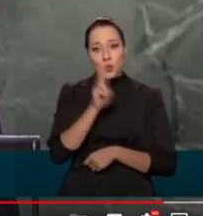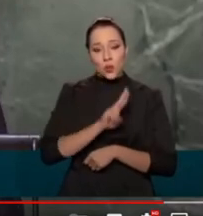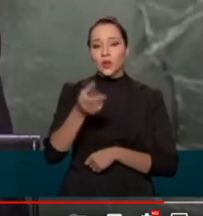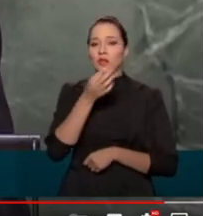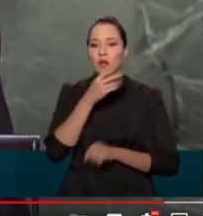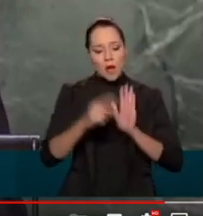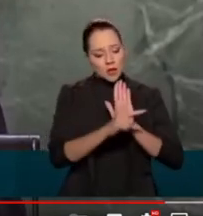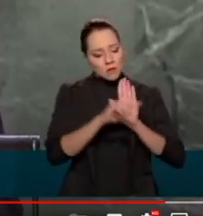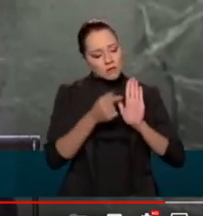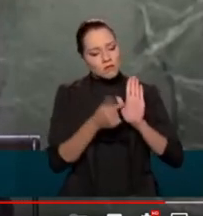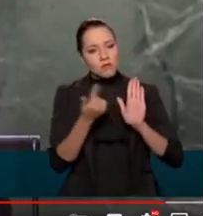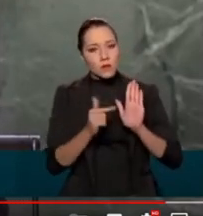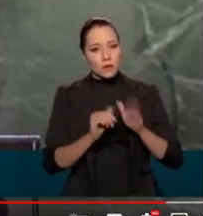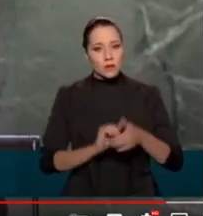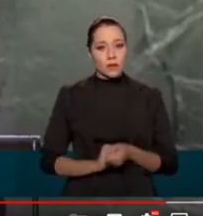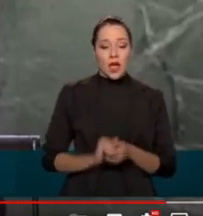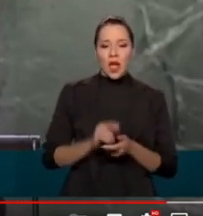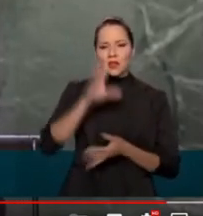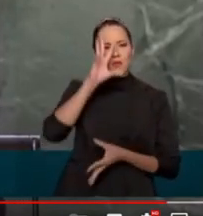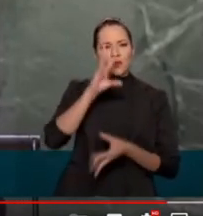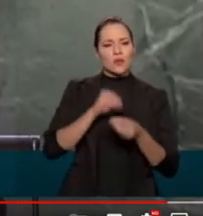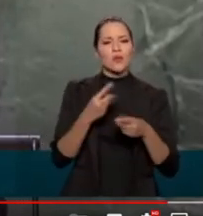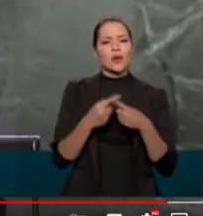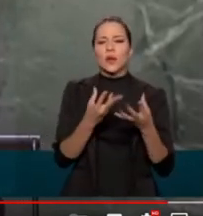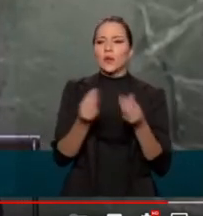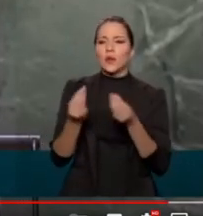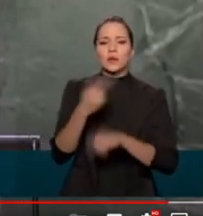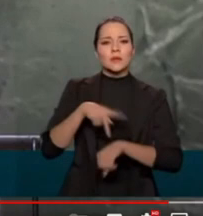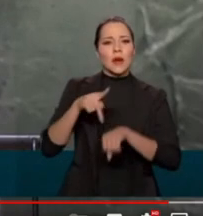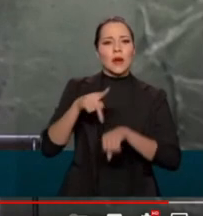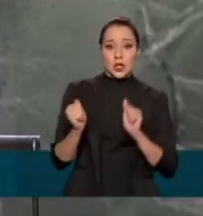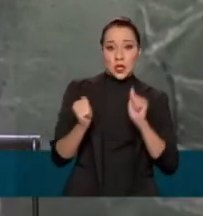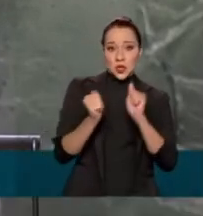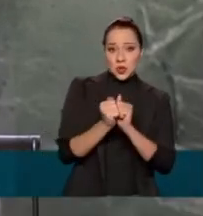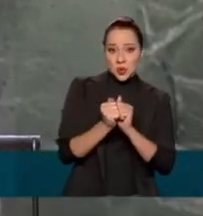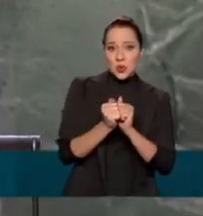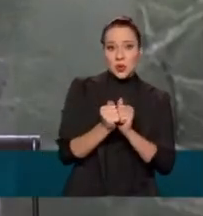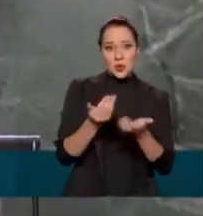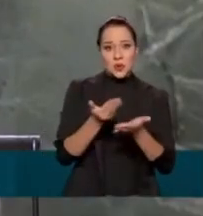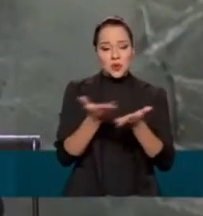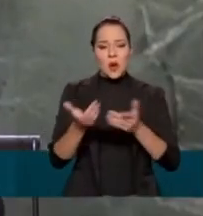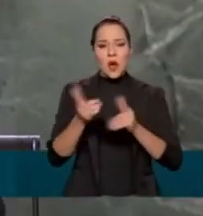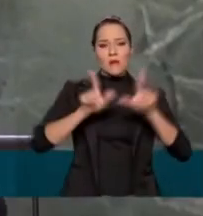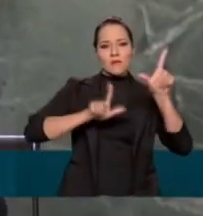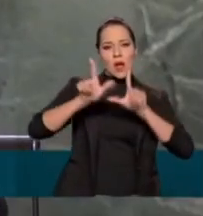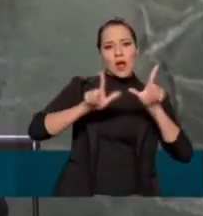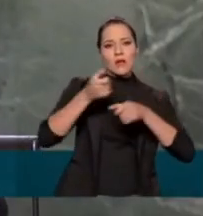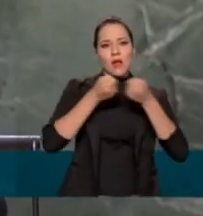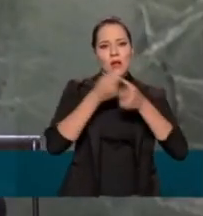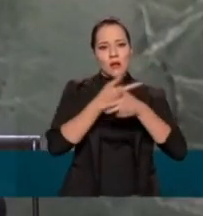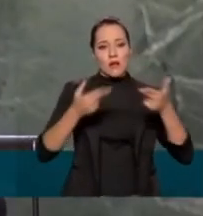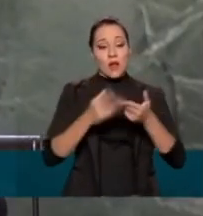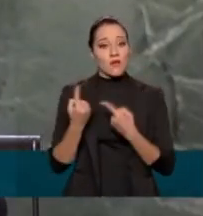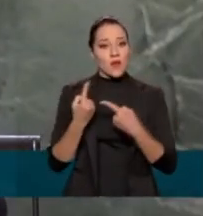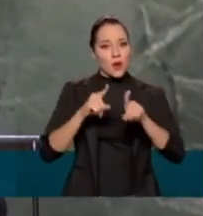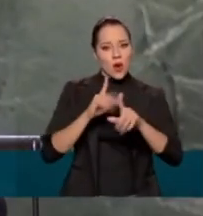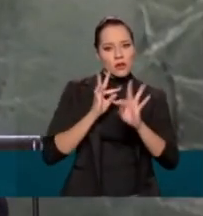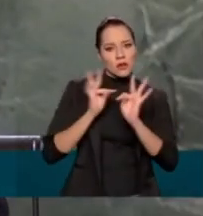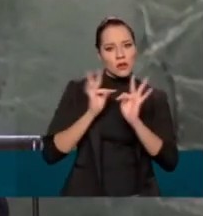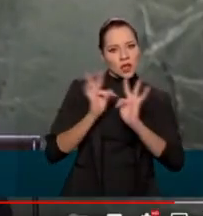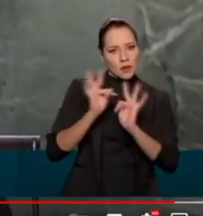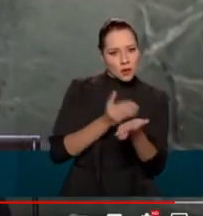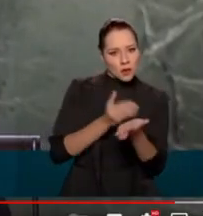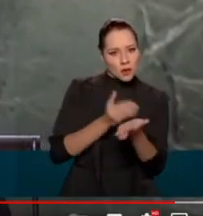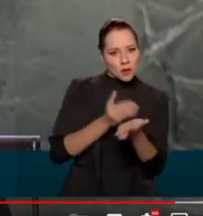melhor e não entendemos porque muitos países juntamente com grande parte da mídia se colocaram contra o